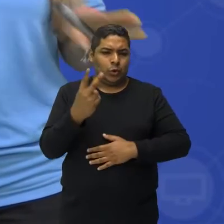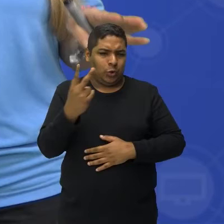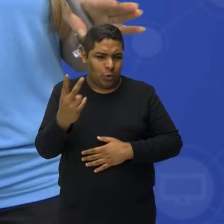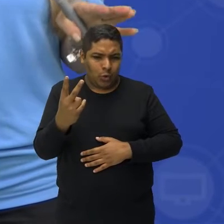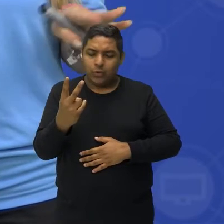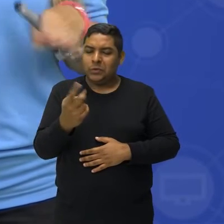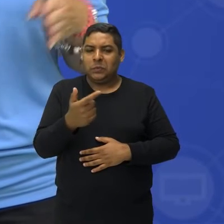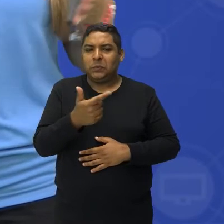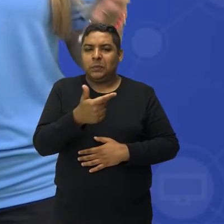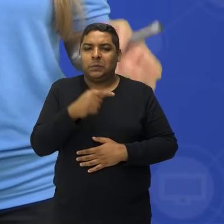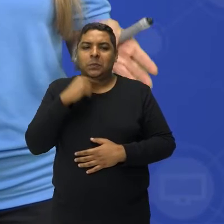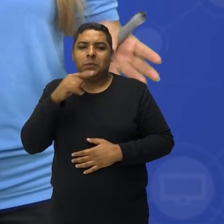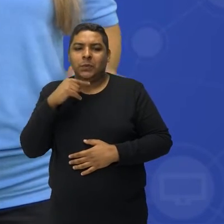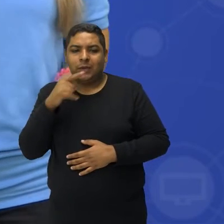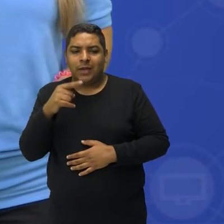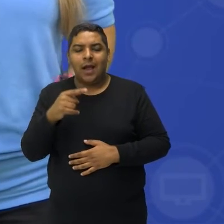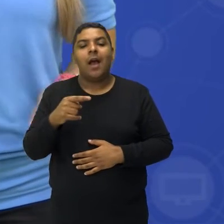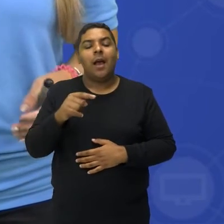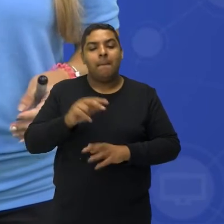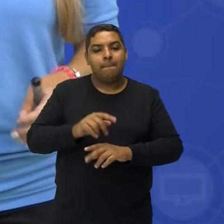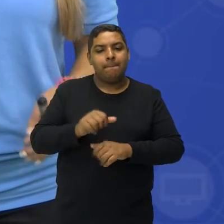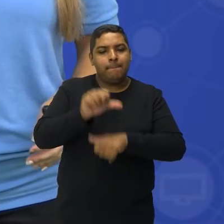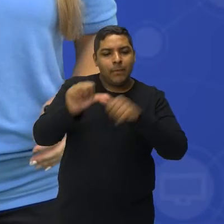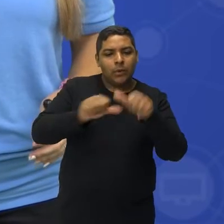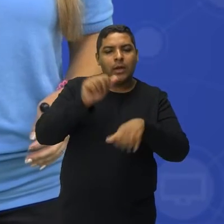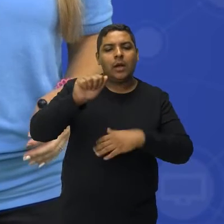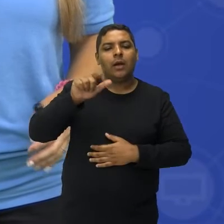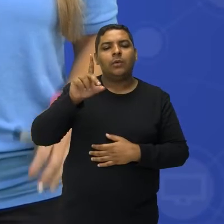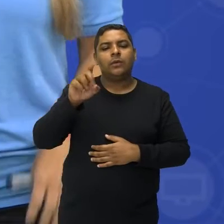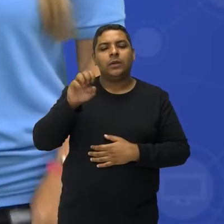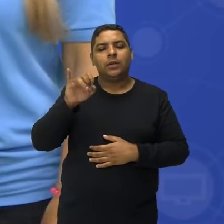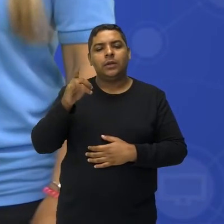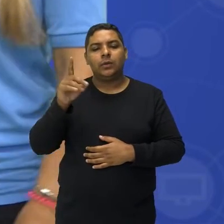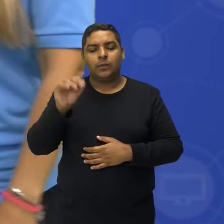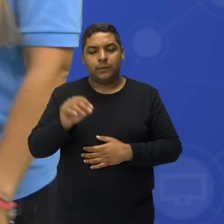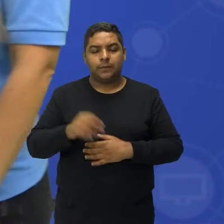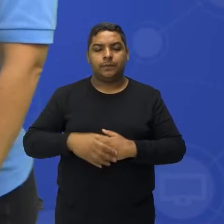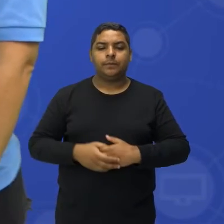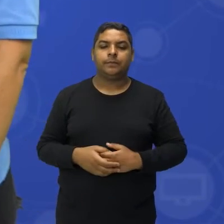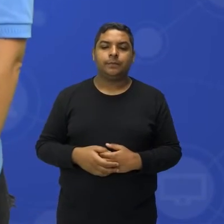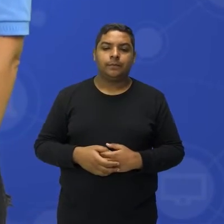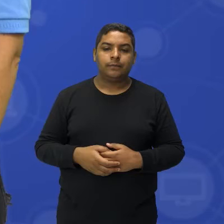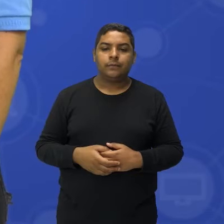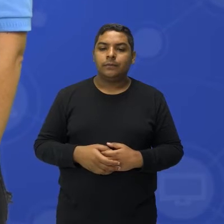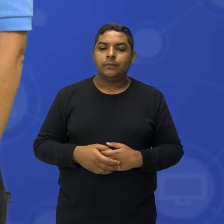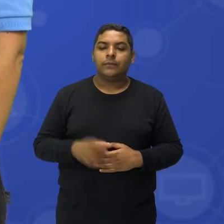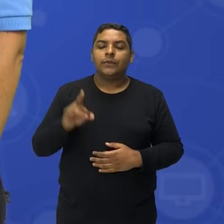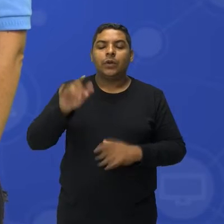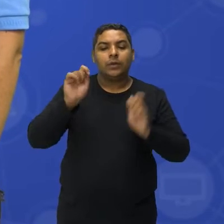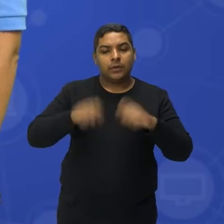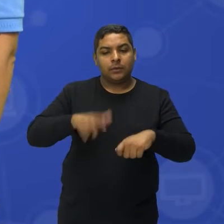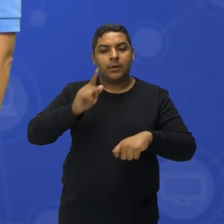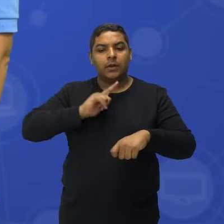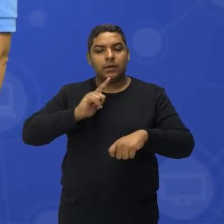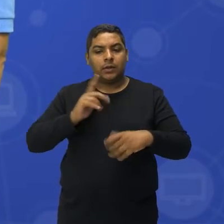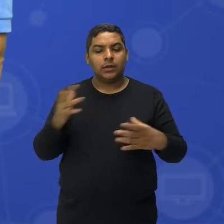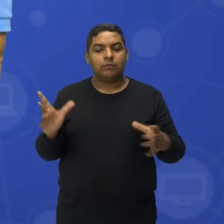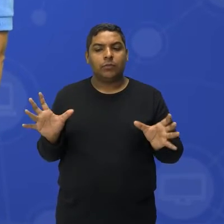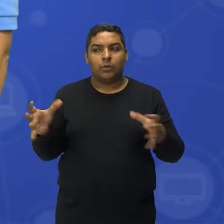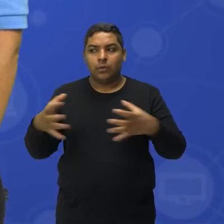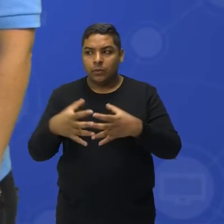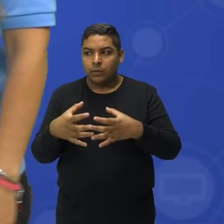como ter cetona, aí já vai virar um aldeído. A gente vai já conhecer um pouquinho mais os aldeídos, tá bom? Então, só dá para ter esse grupo, né,